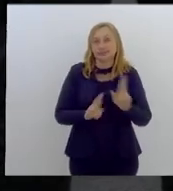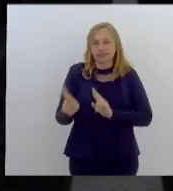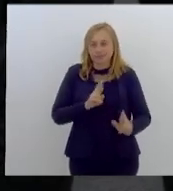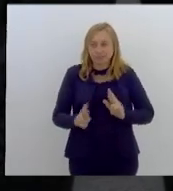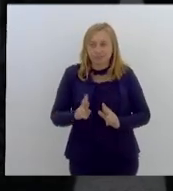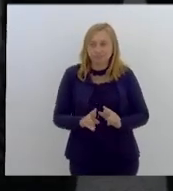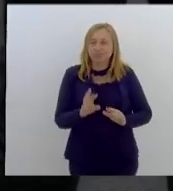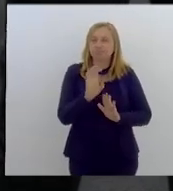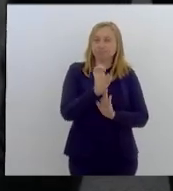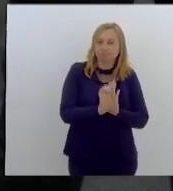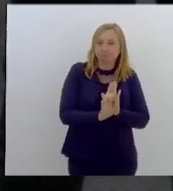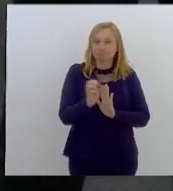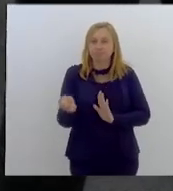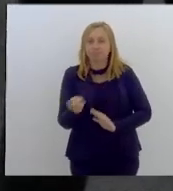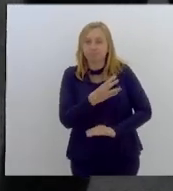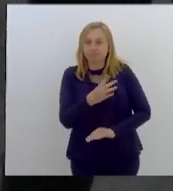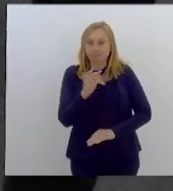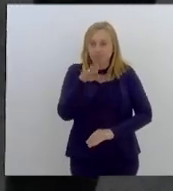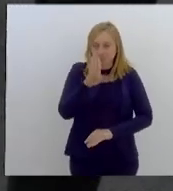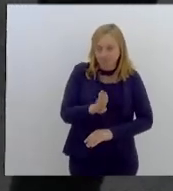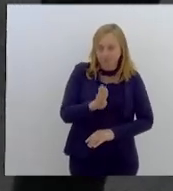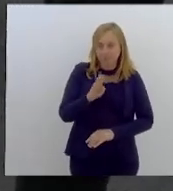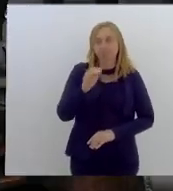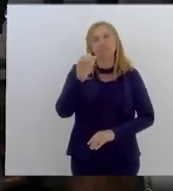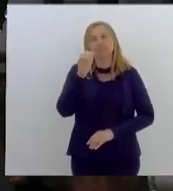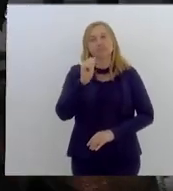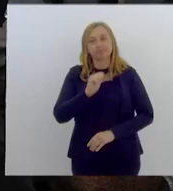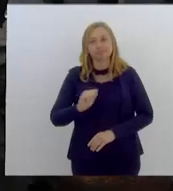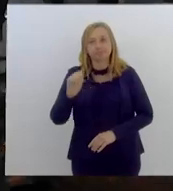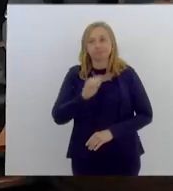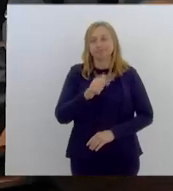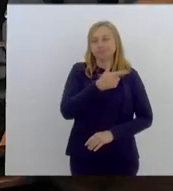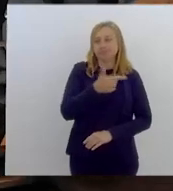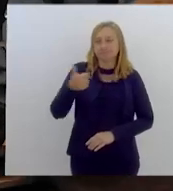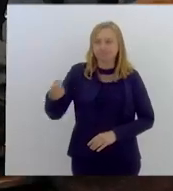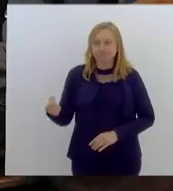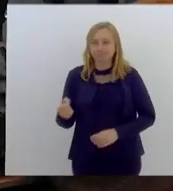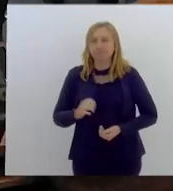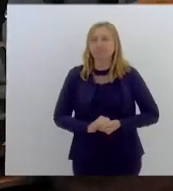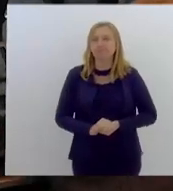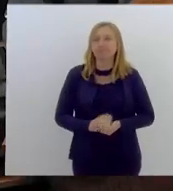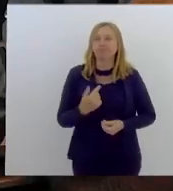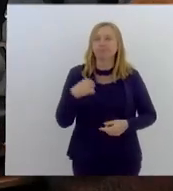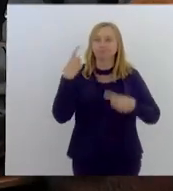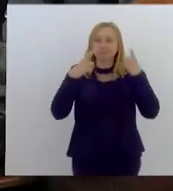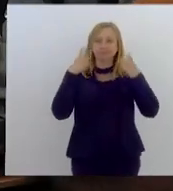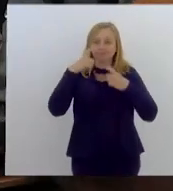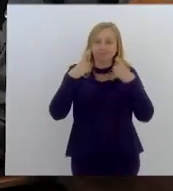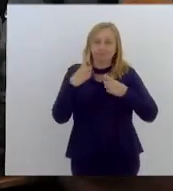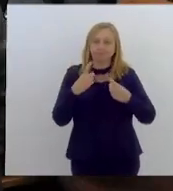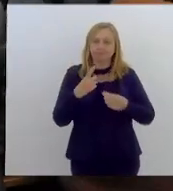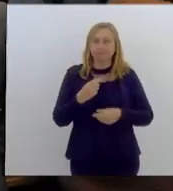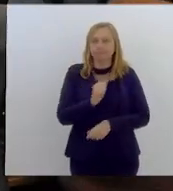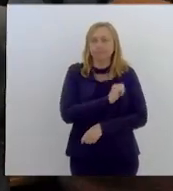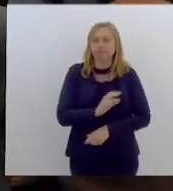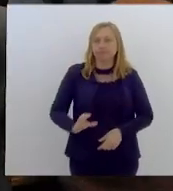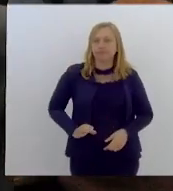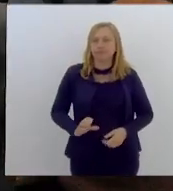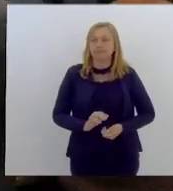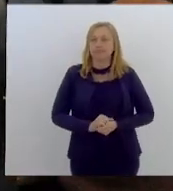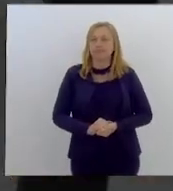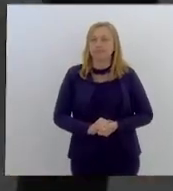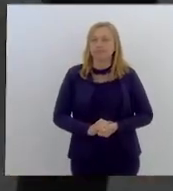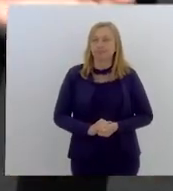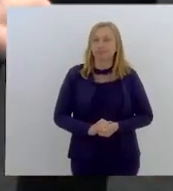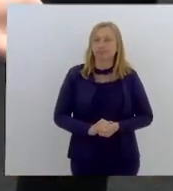da emenda do novo Fundeb em agosto de 2020. E aí, a minha preocupação de fundo, André, é que enquanto isso, e